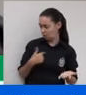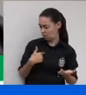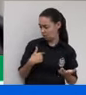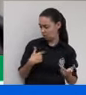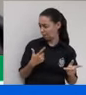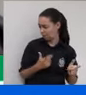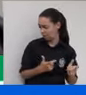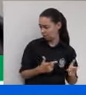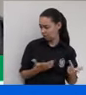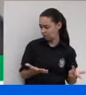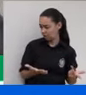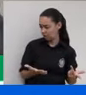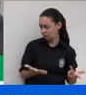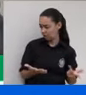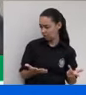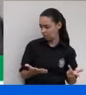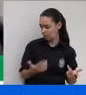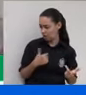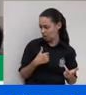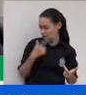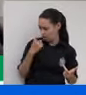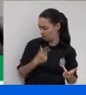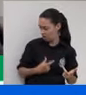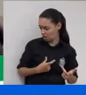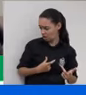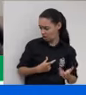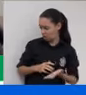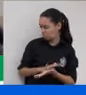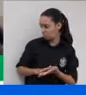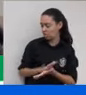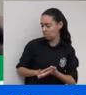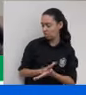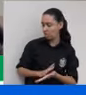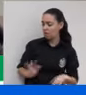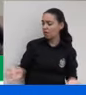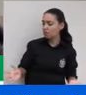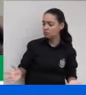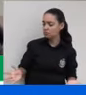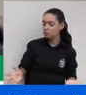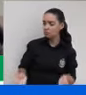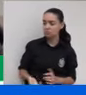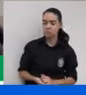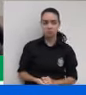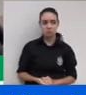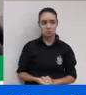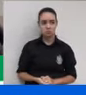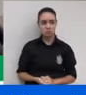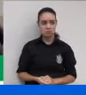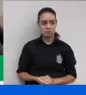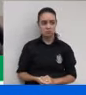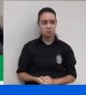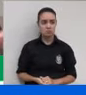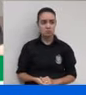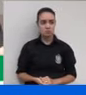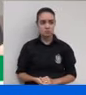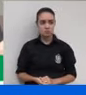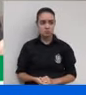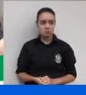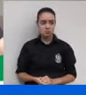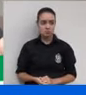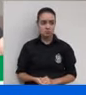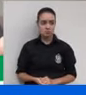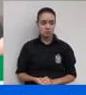assassino eu não tenho qualificação nenhuma hein Roberto eu não tenho